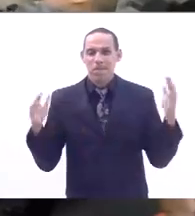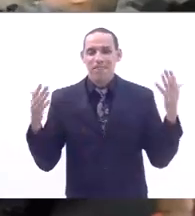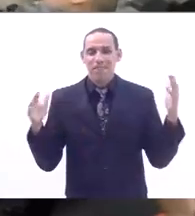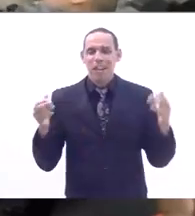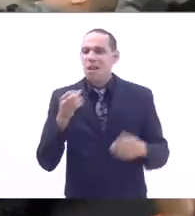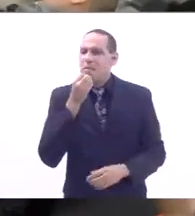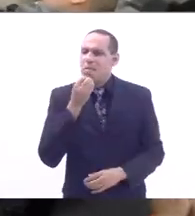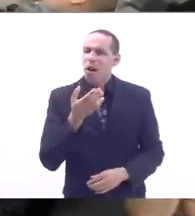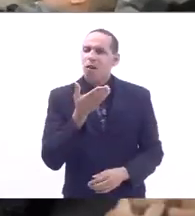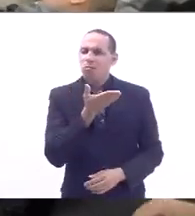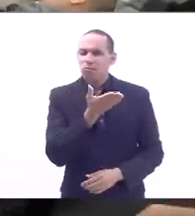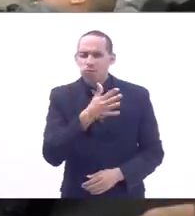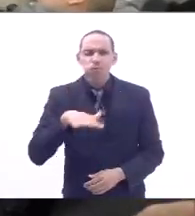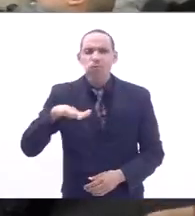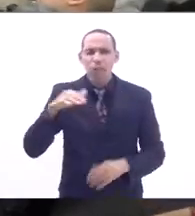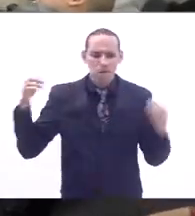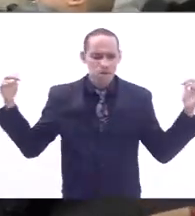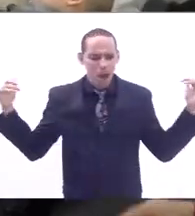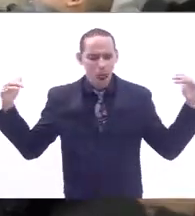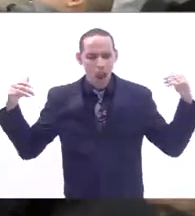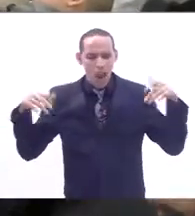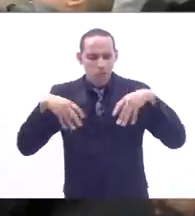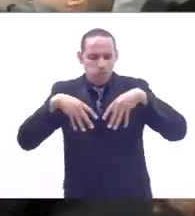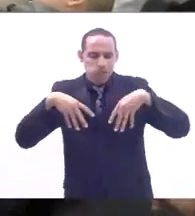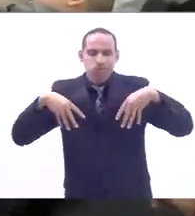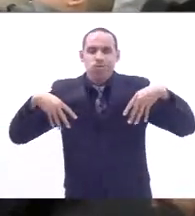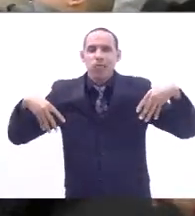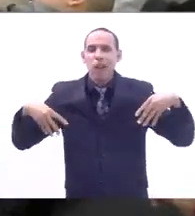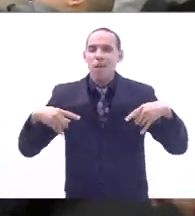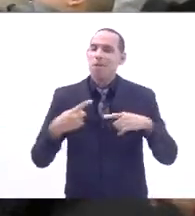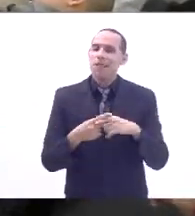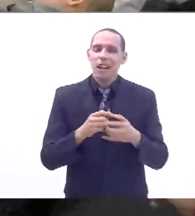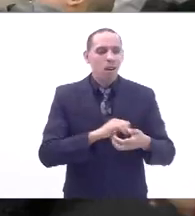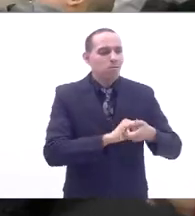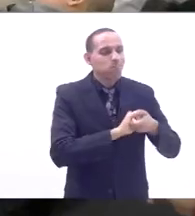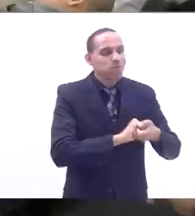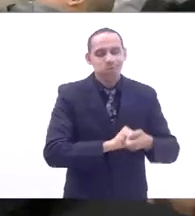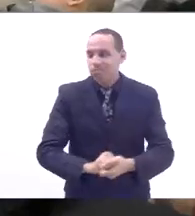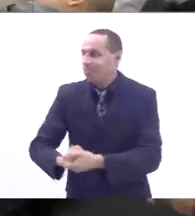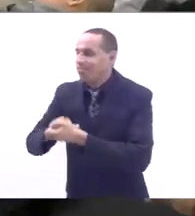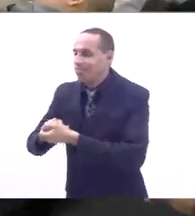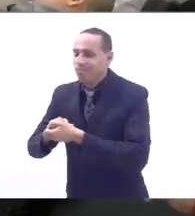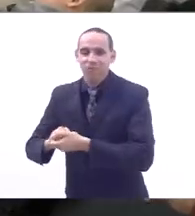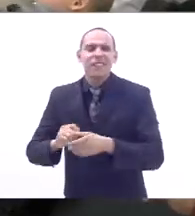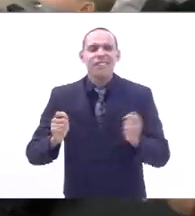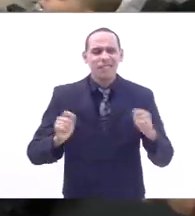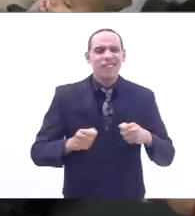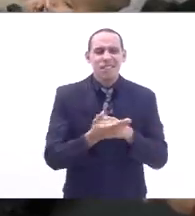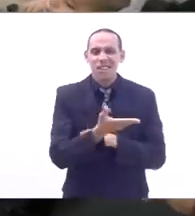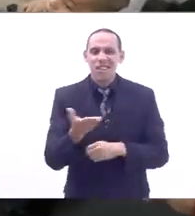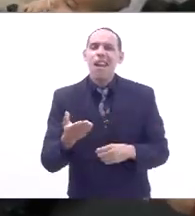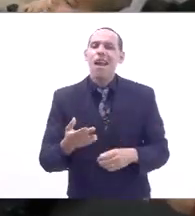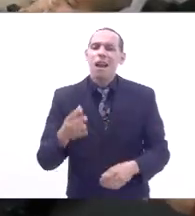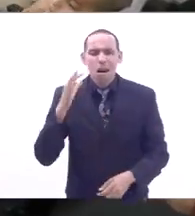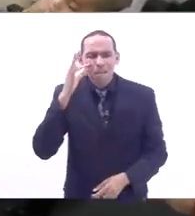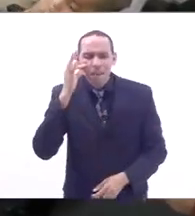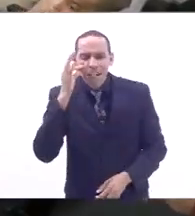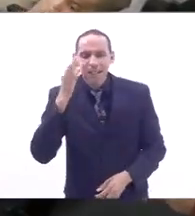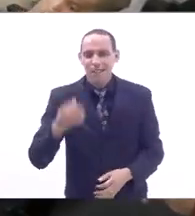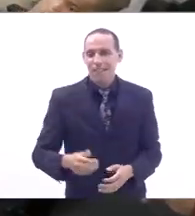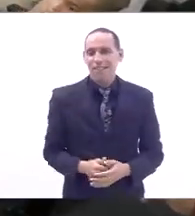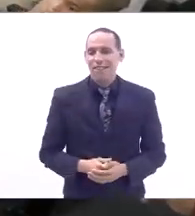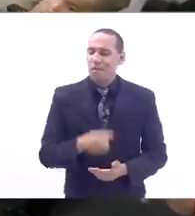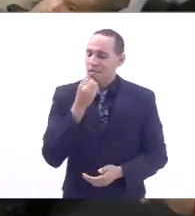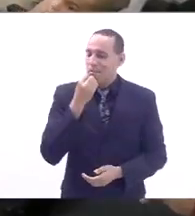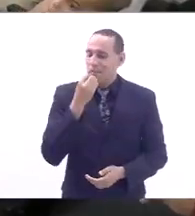Foi bom todo mundo vir aqui em cima, aqui a maioria, que eu pude parabenizar todos os senhores pessoalmente. Isso